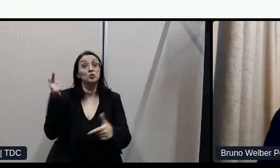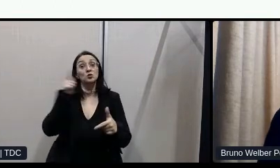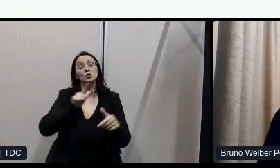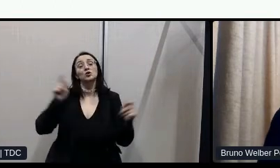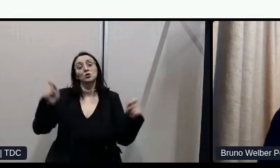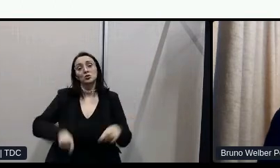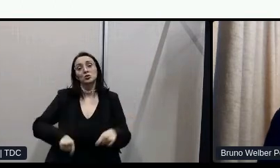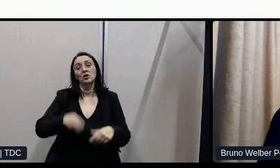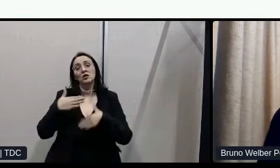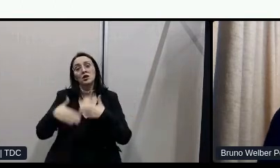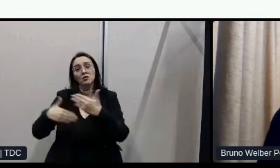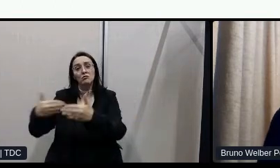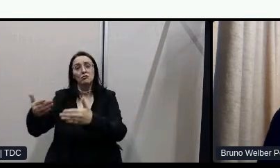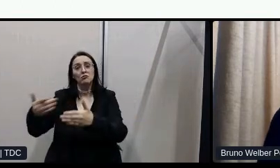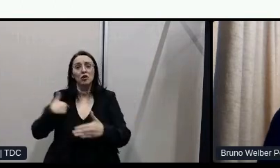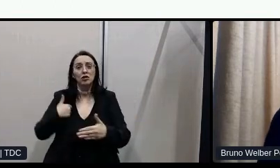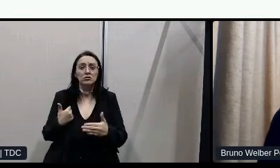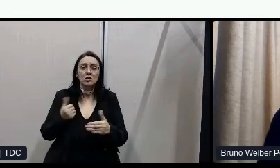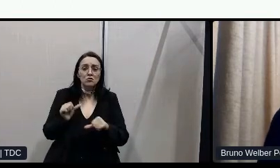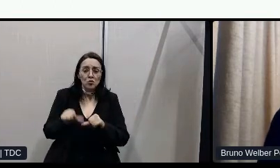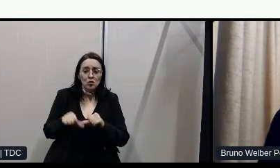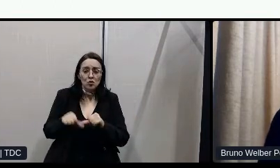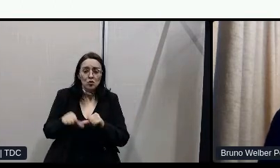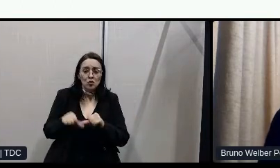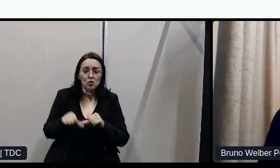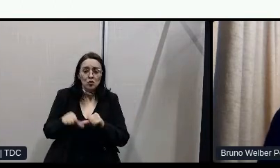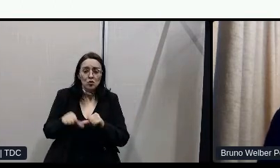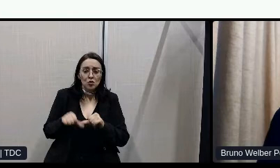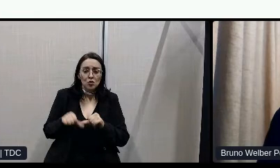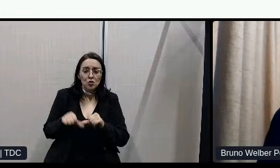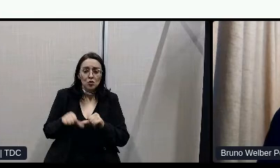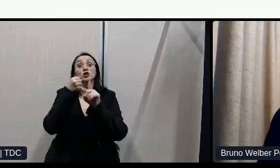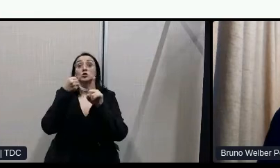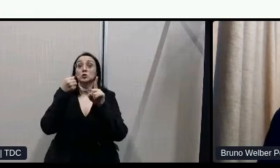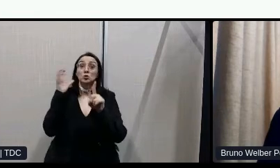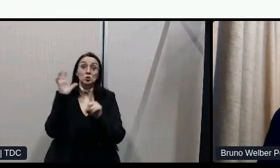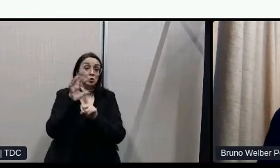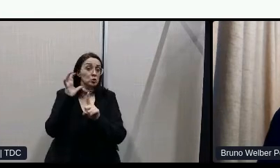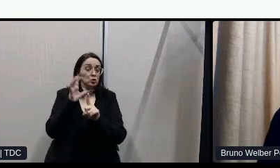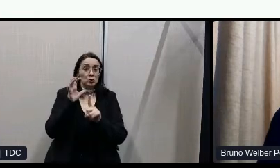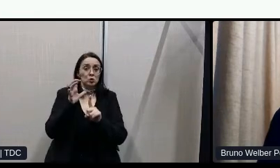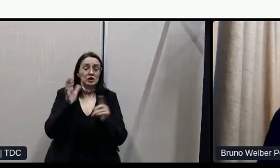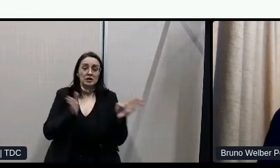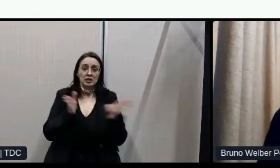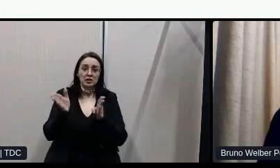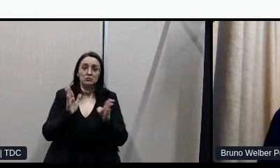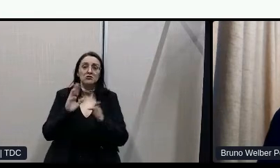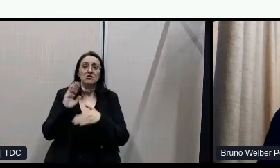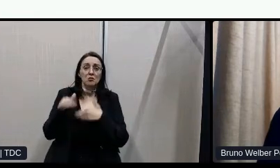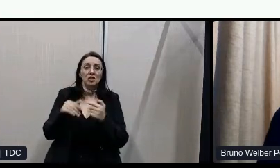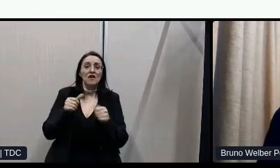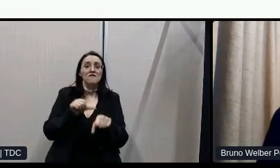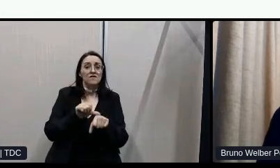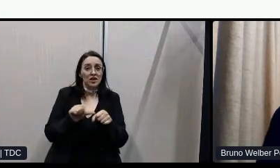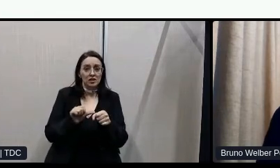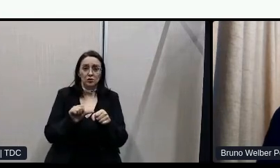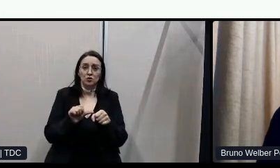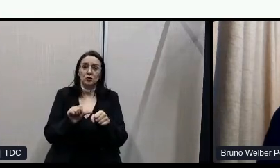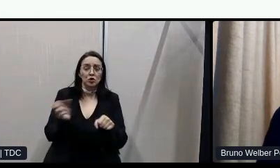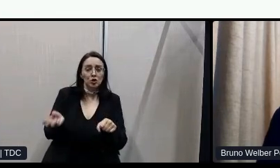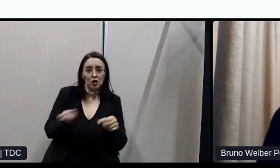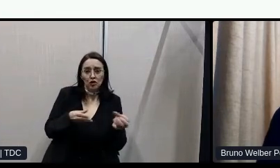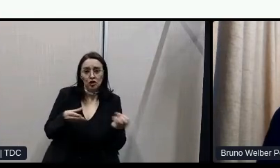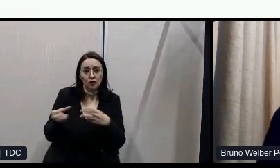assim como essa mudança que impacta totalmente a acessibilidade, outras acontecem a cada versão nova.